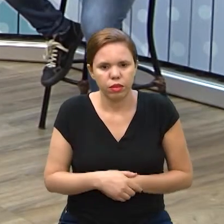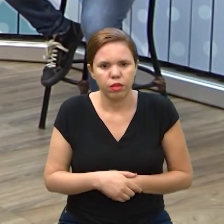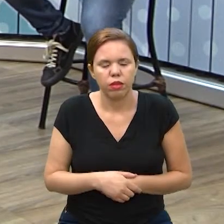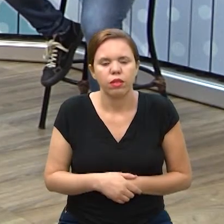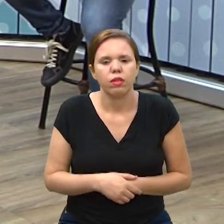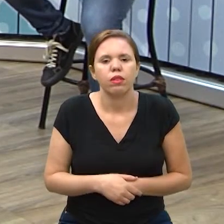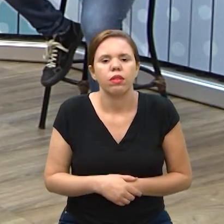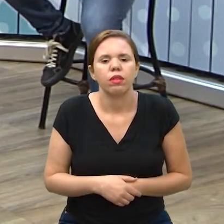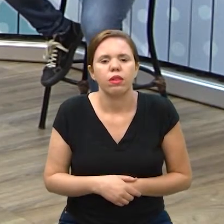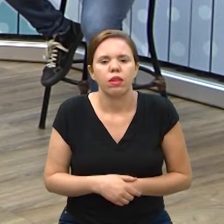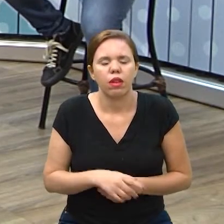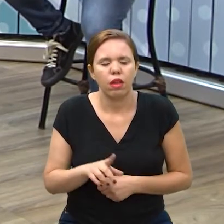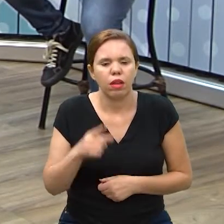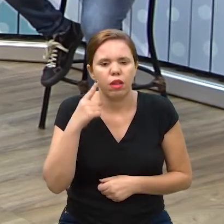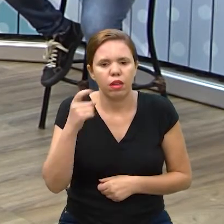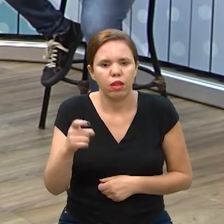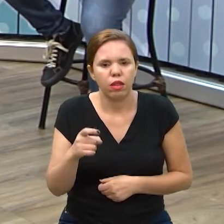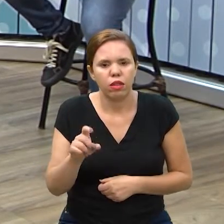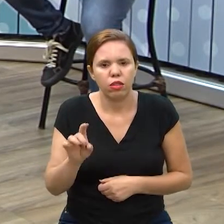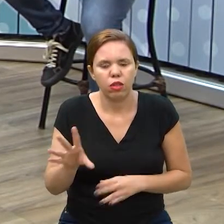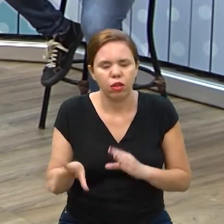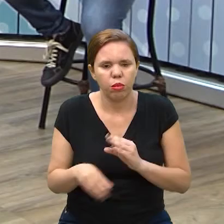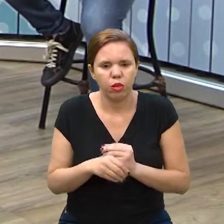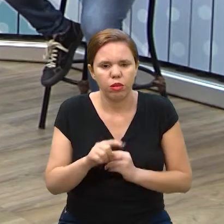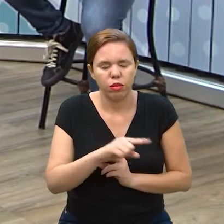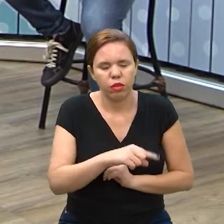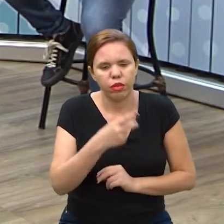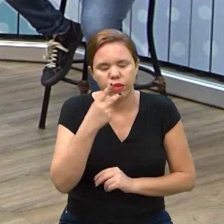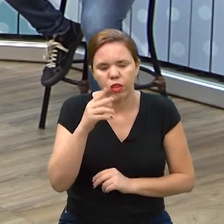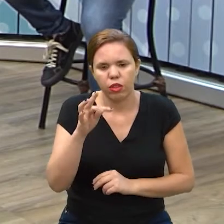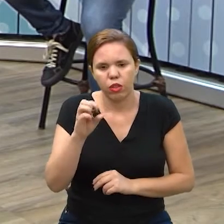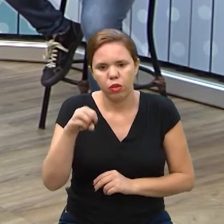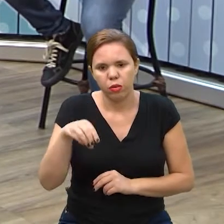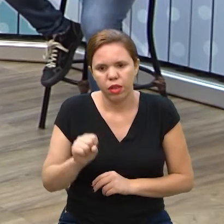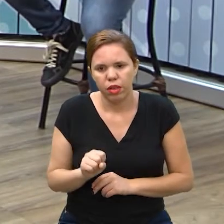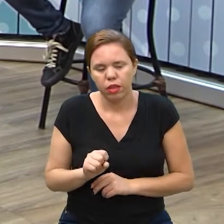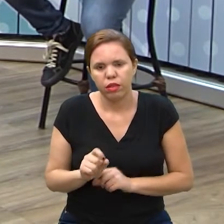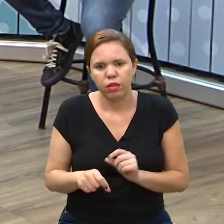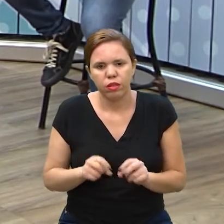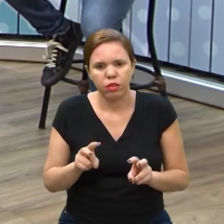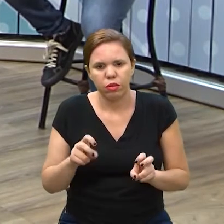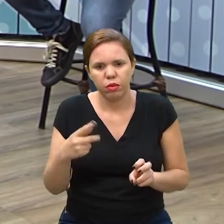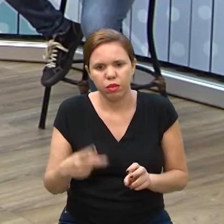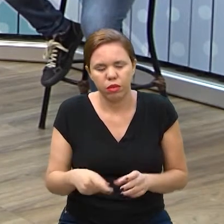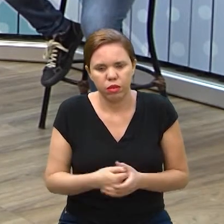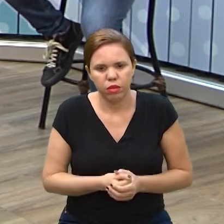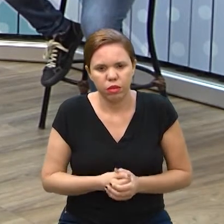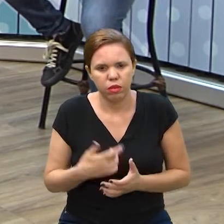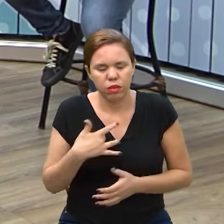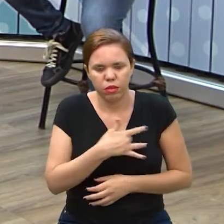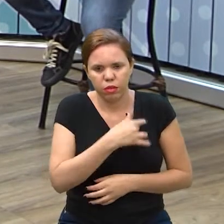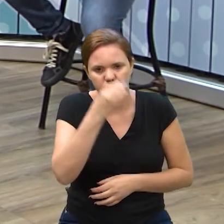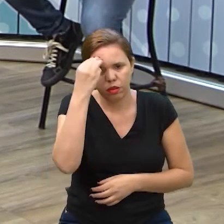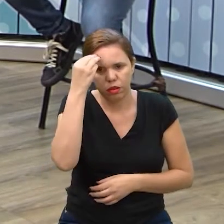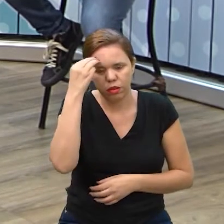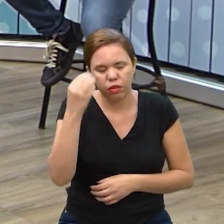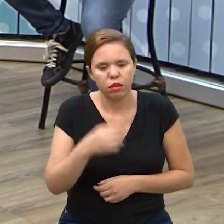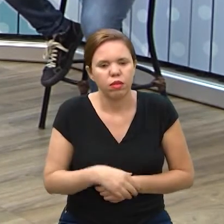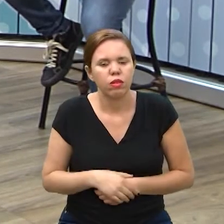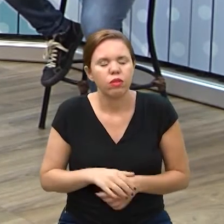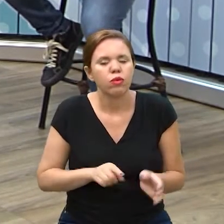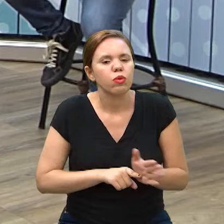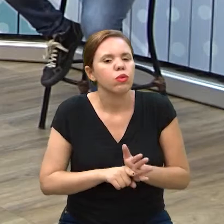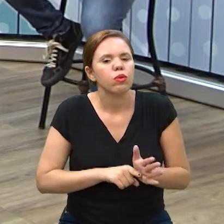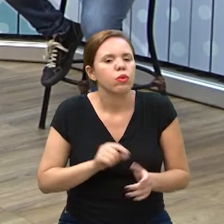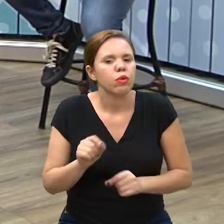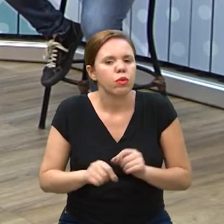né? Equipamento. É muito interessante, eu vou só complementar a ideia do Tomás ainda sobre essa questão da saúde mental, porque